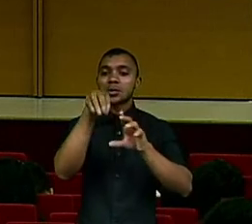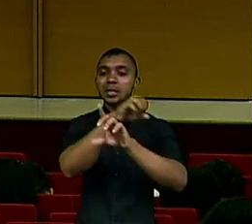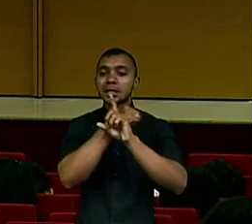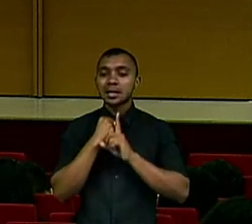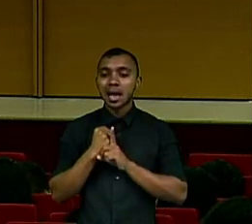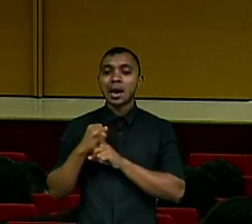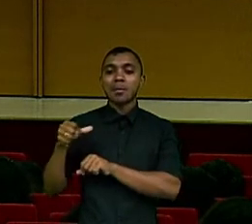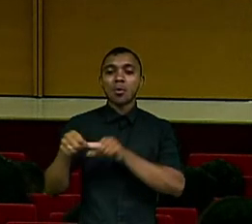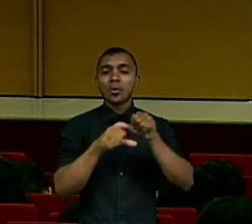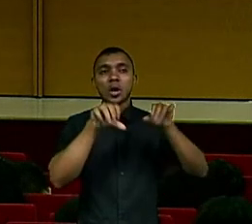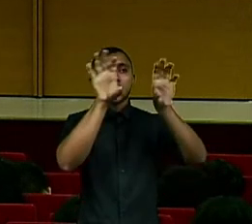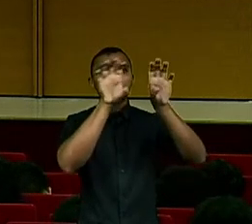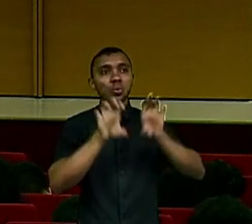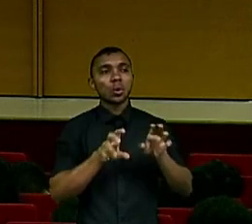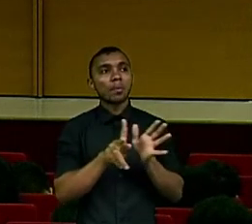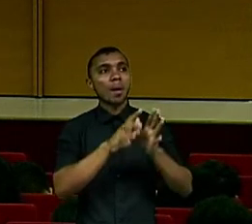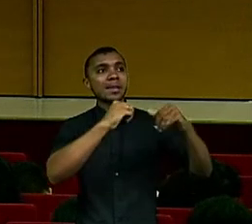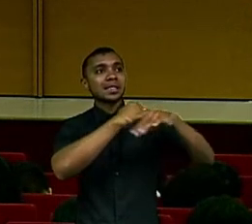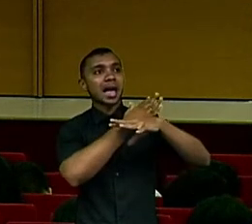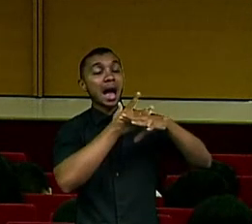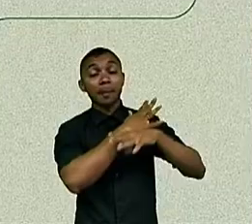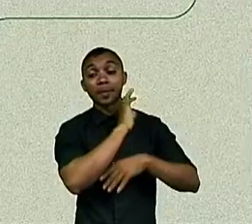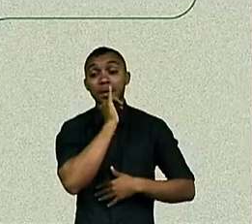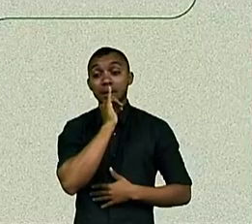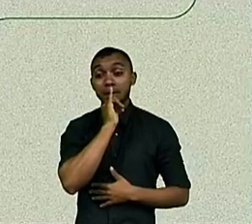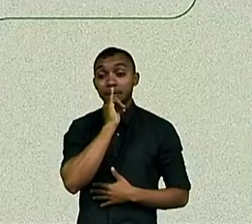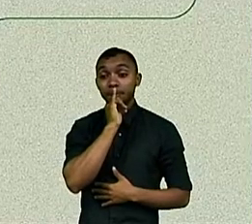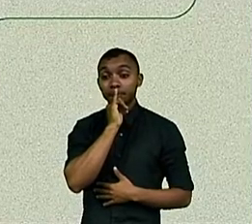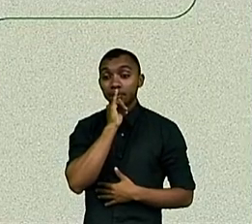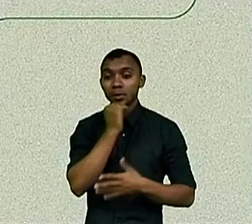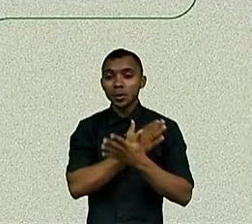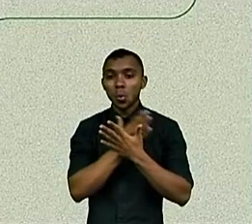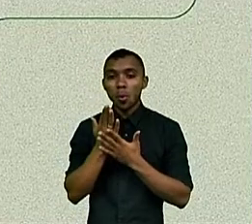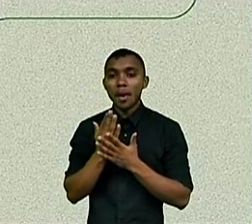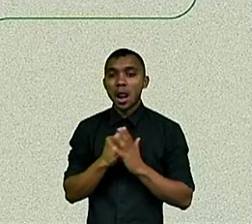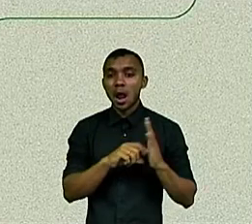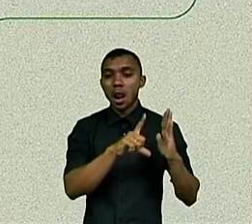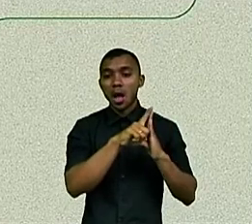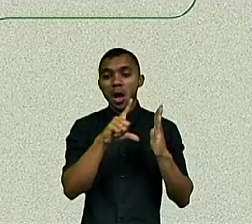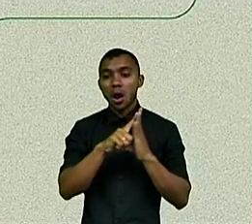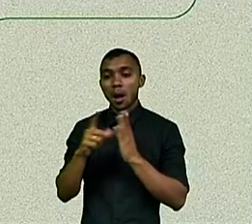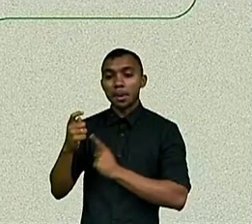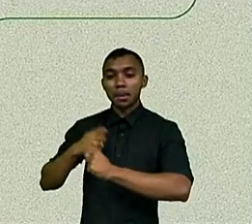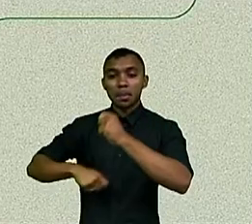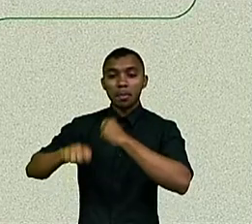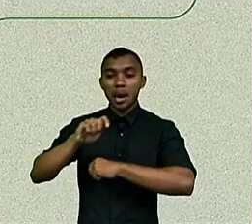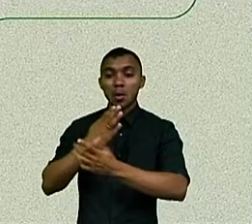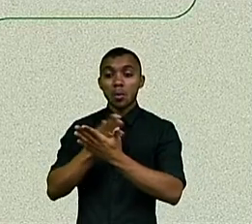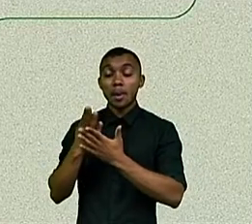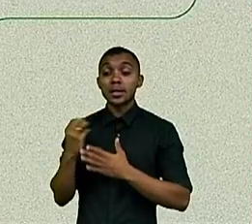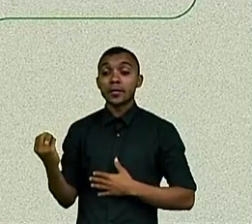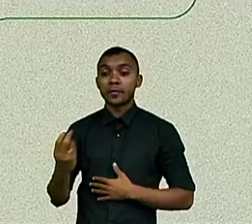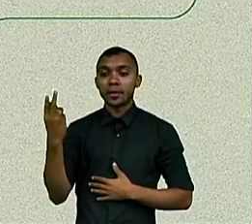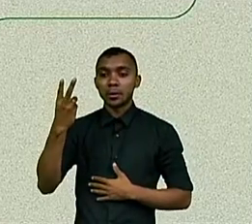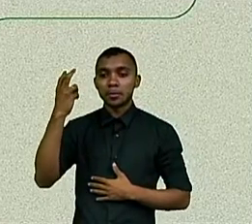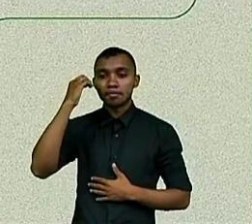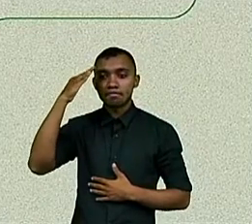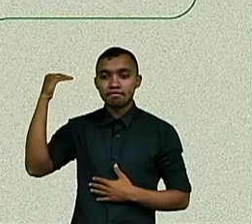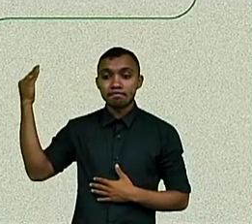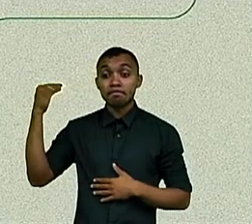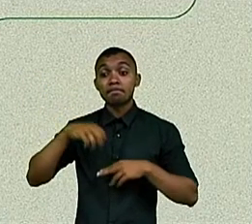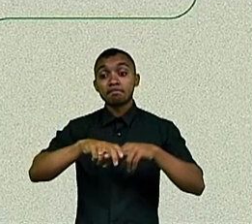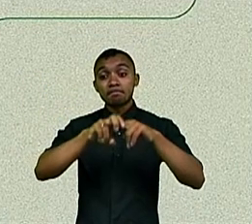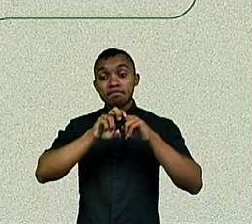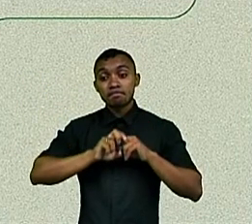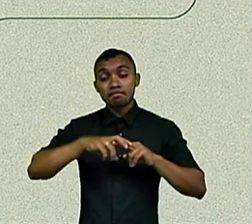da estrutura das cidades voltando um pouco a atividade comercial passa a ser super valorizada enquanto que a